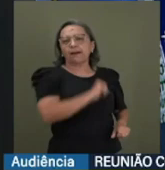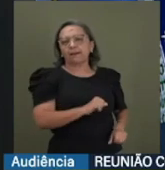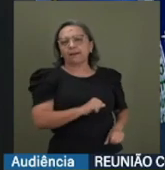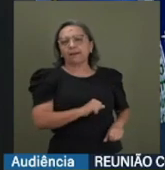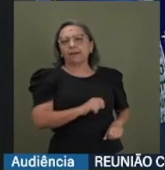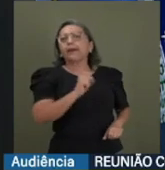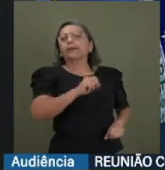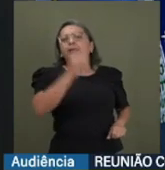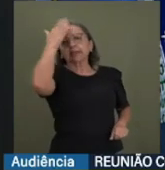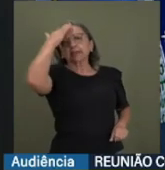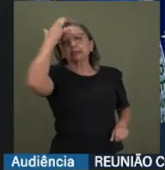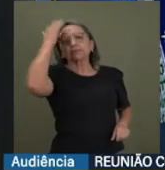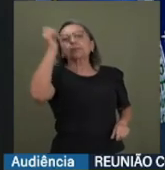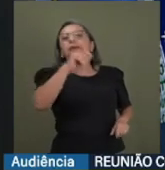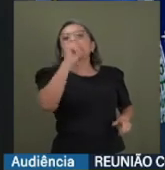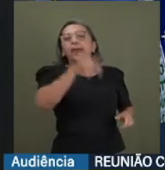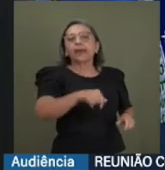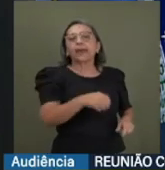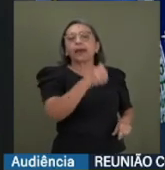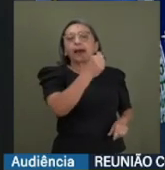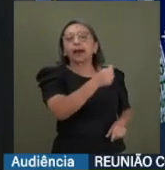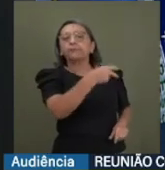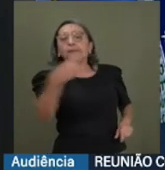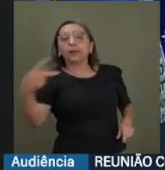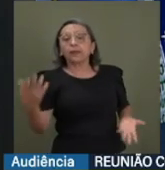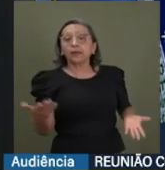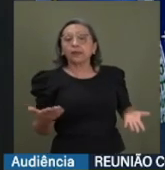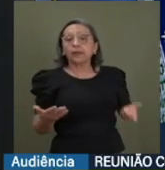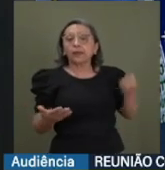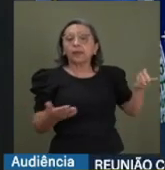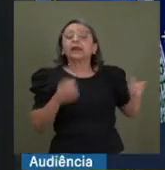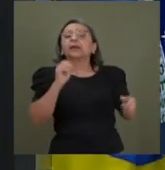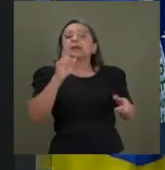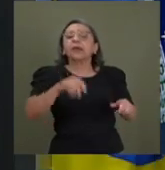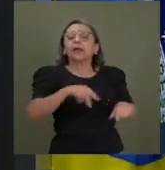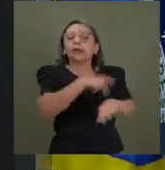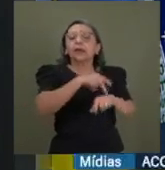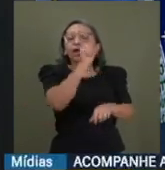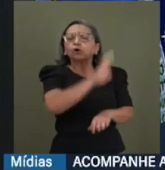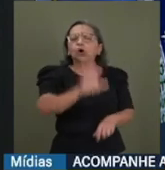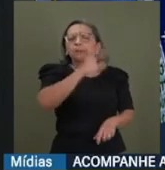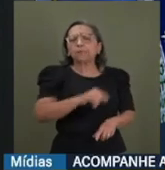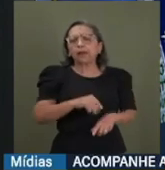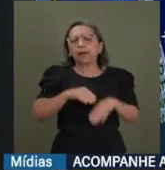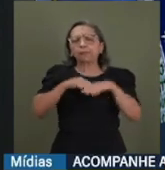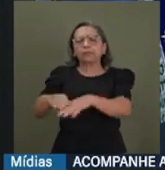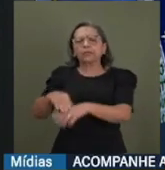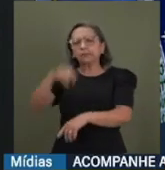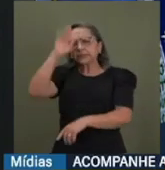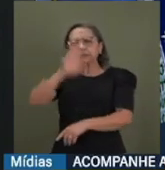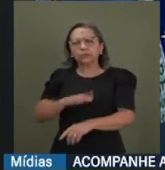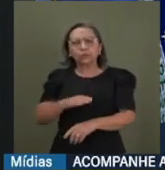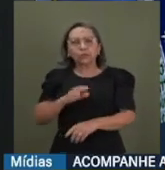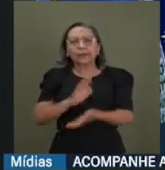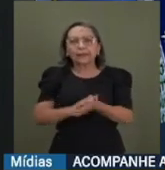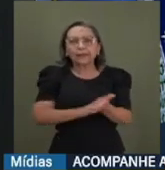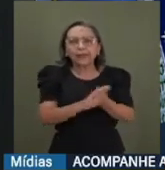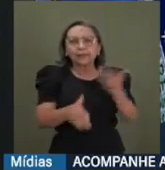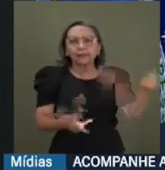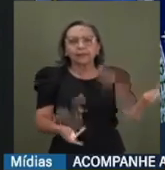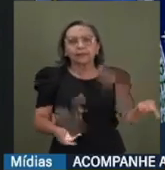não sabe o que é APP? Quem é a Europa para cobrar de nós? Não é nada. E